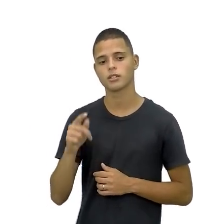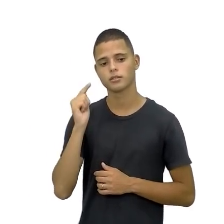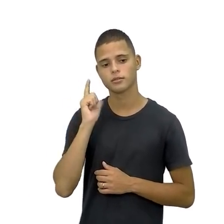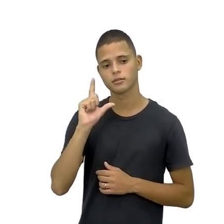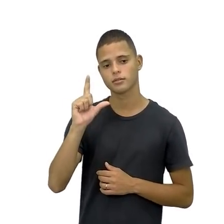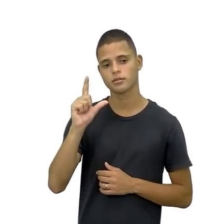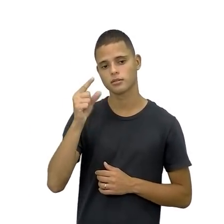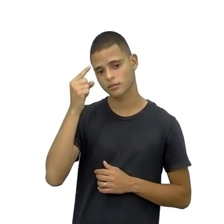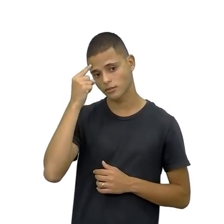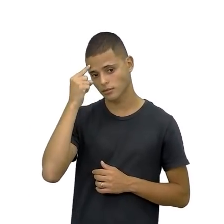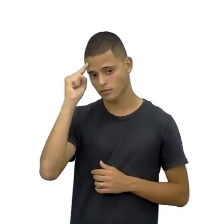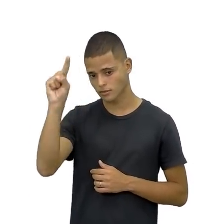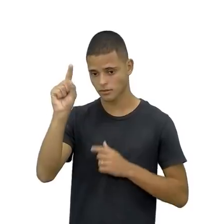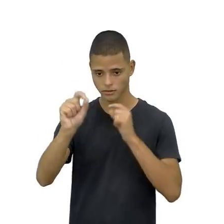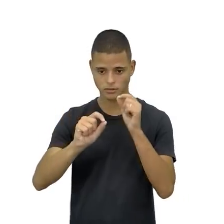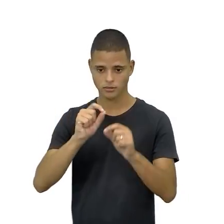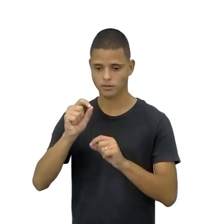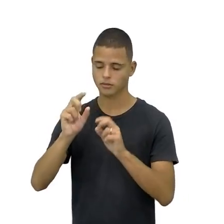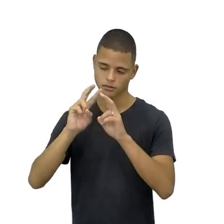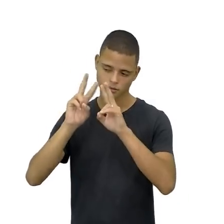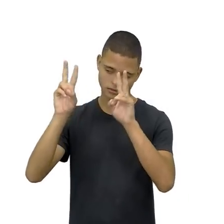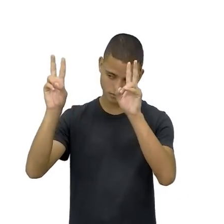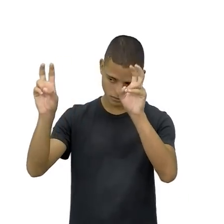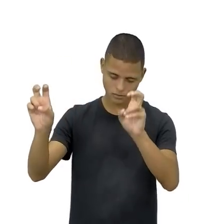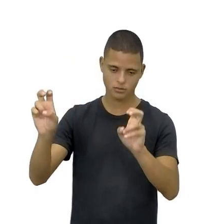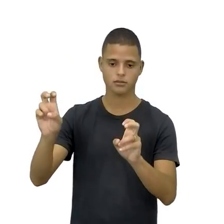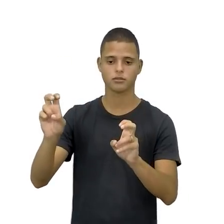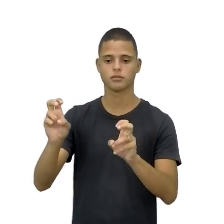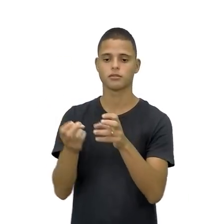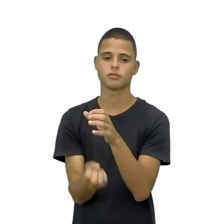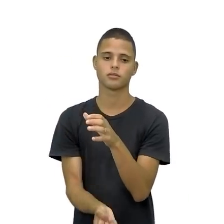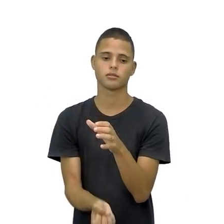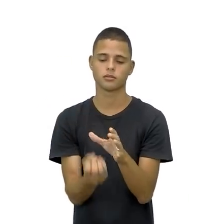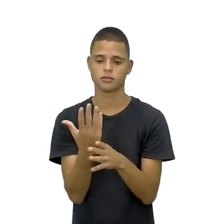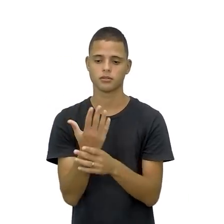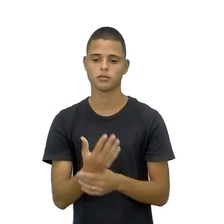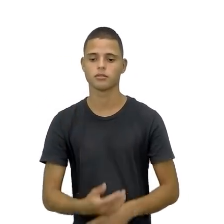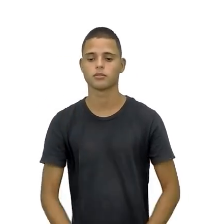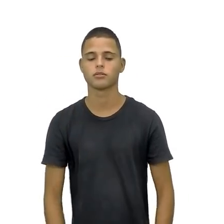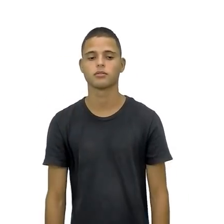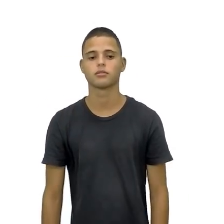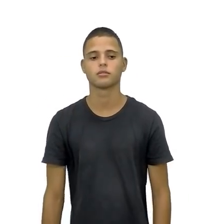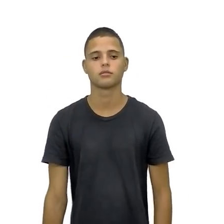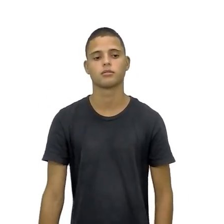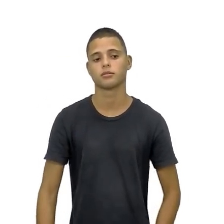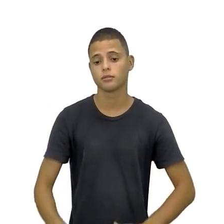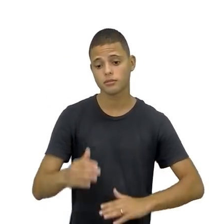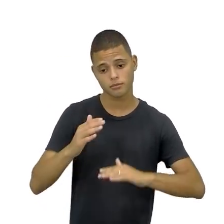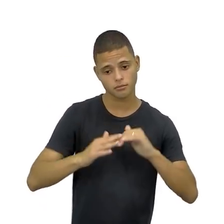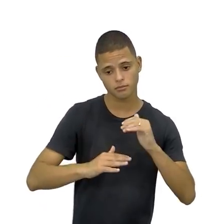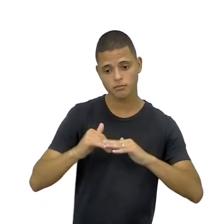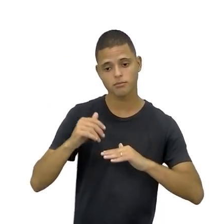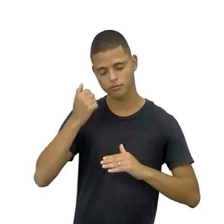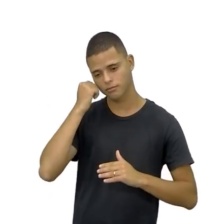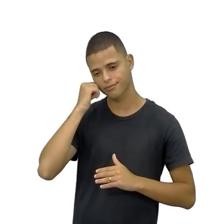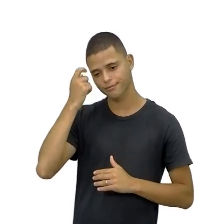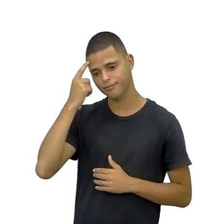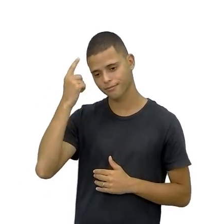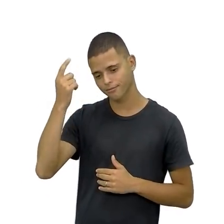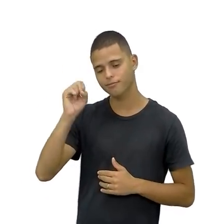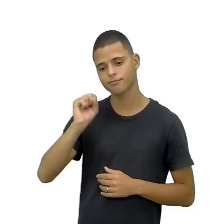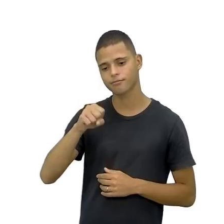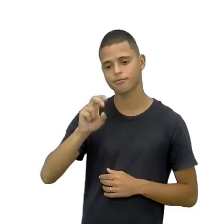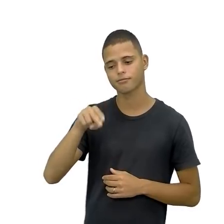de apresentar um tema gerador que nasceu a partir daquela habilidade de ciência, né? Então,